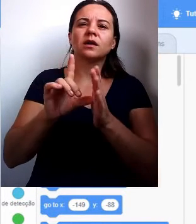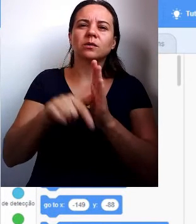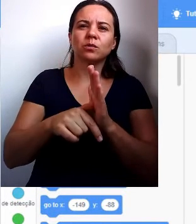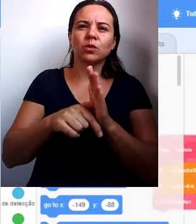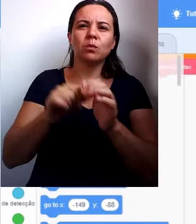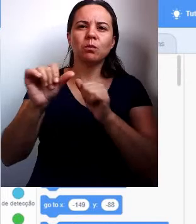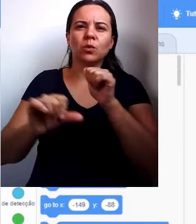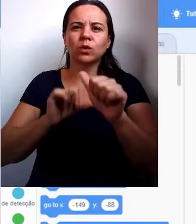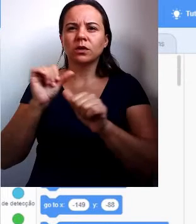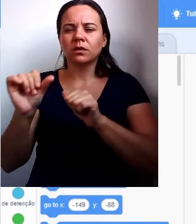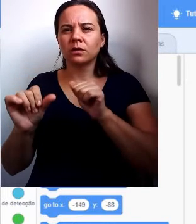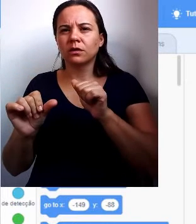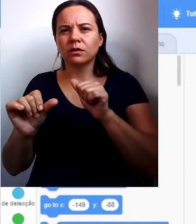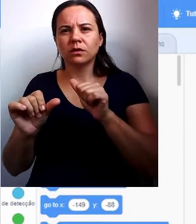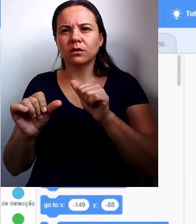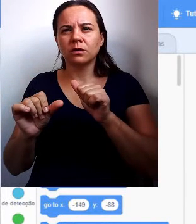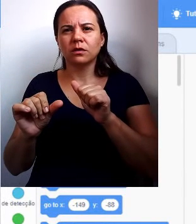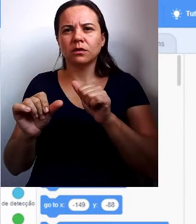vai aqui para...